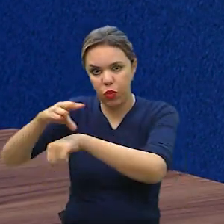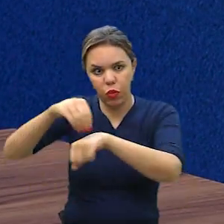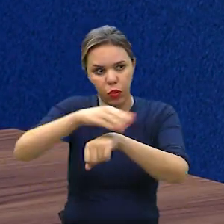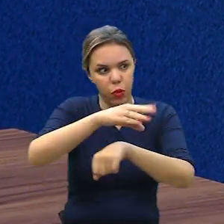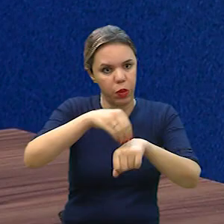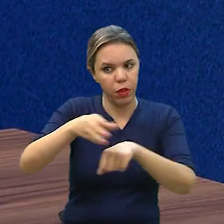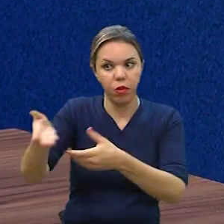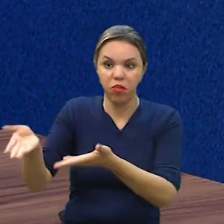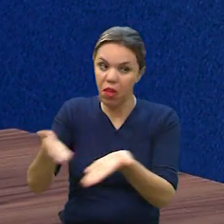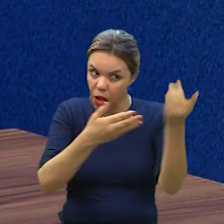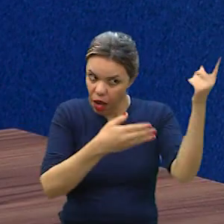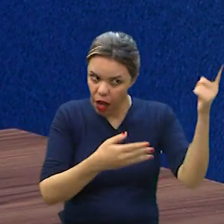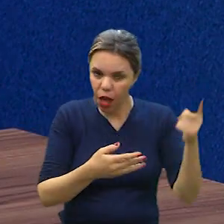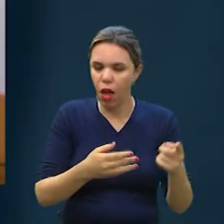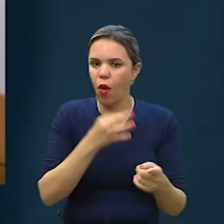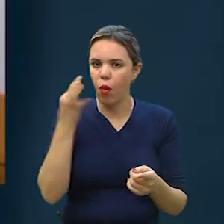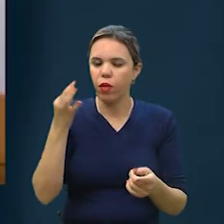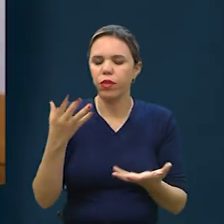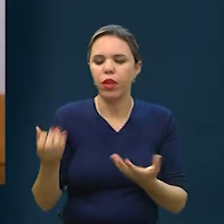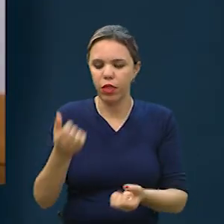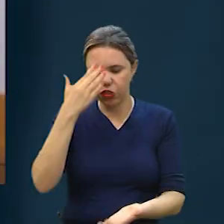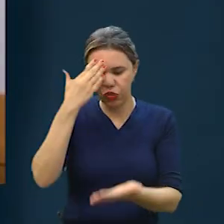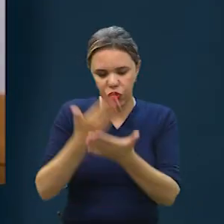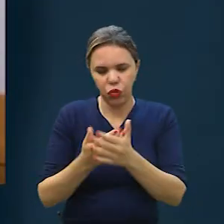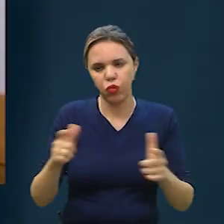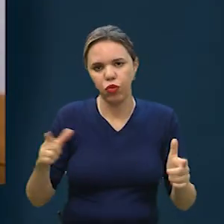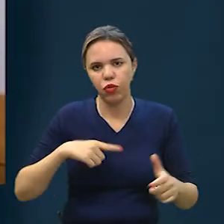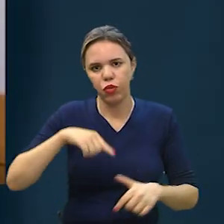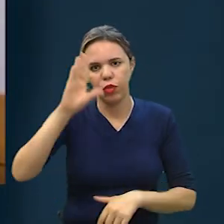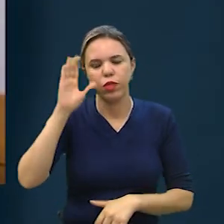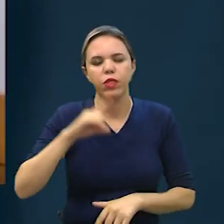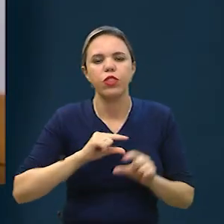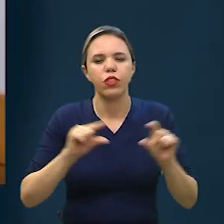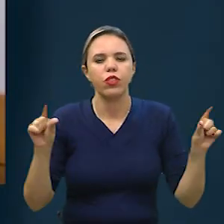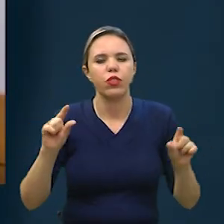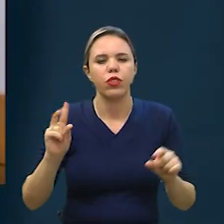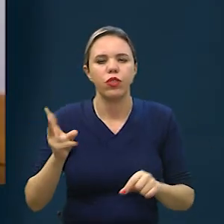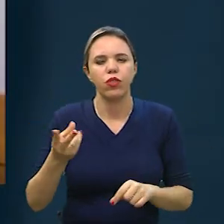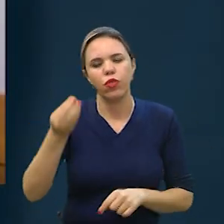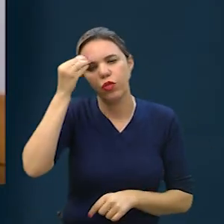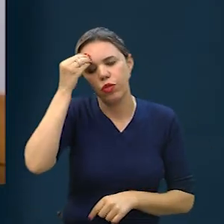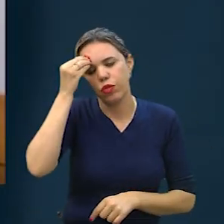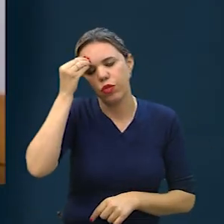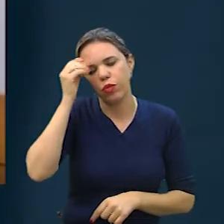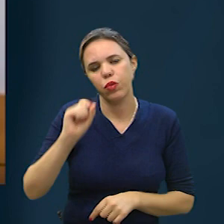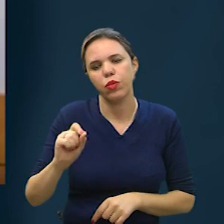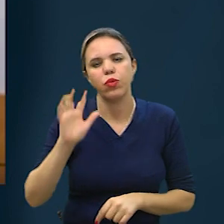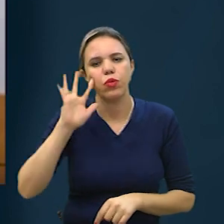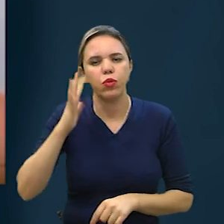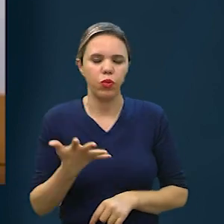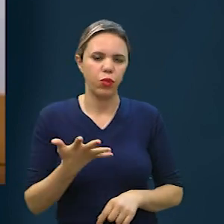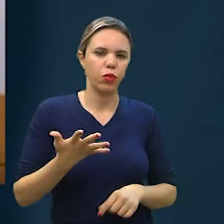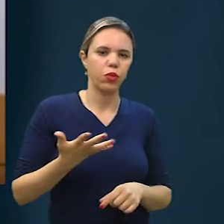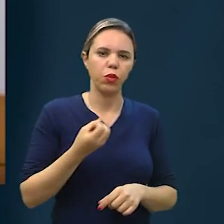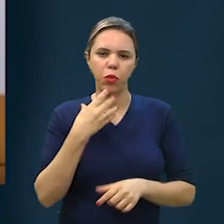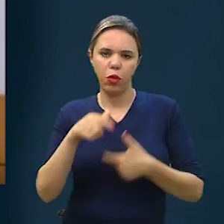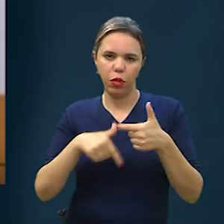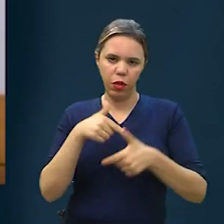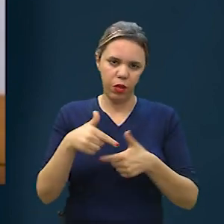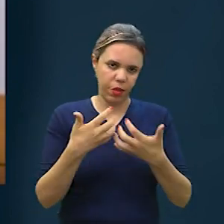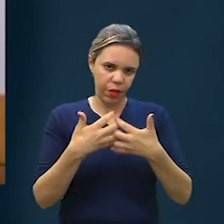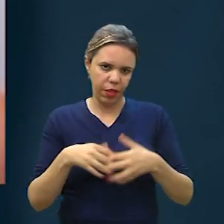outra, que foi indicando para outra. E eu acredito hoje, mais que nunca, eu tenho uma frase que eu carrego comigo, né, que o resultado de um